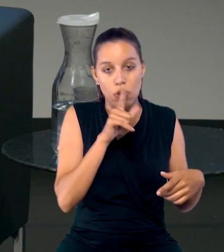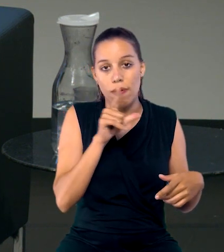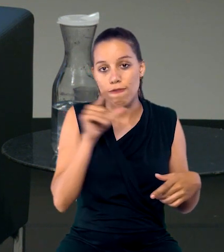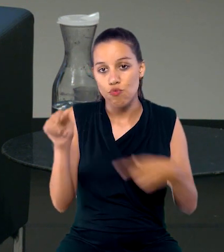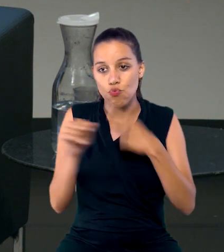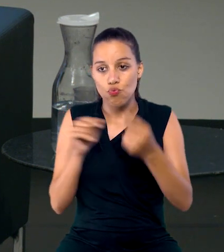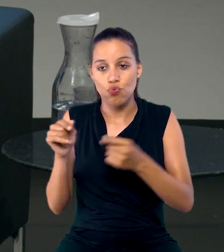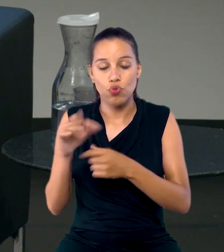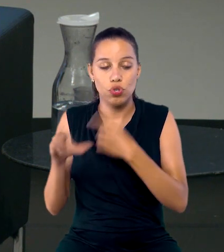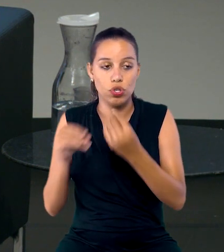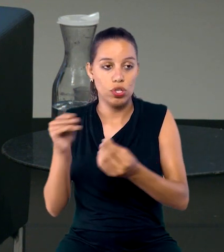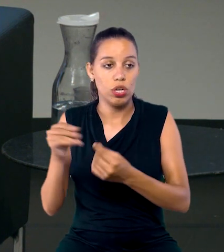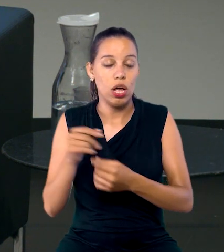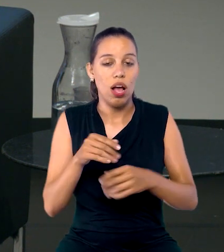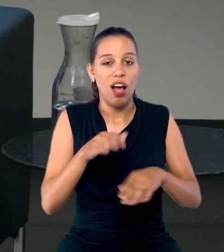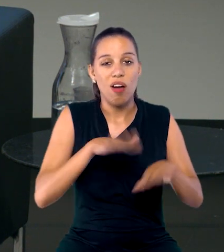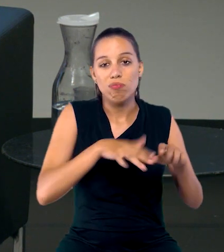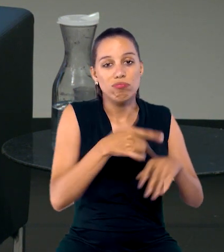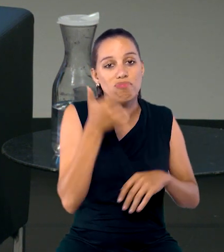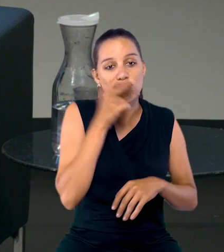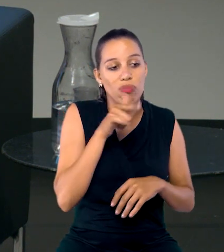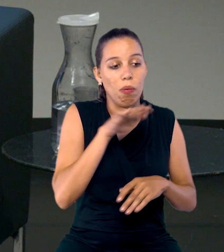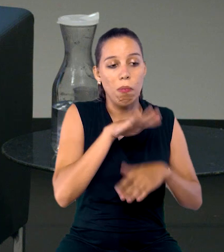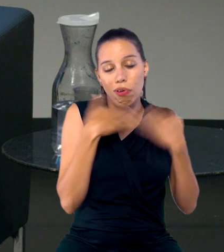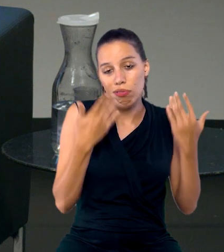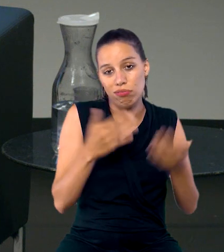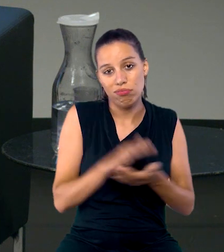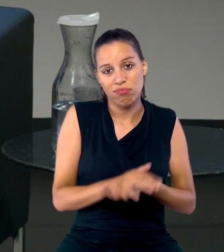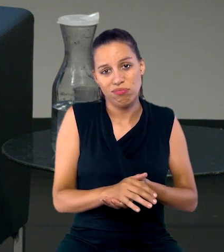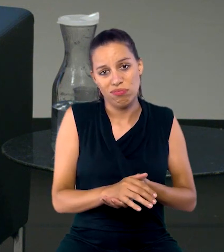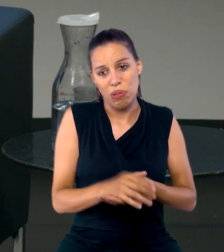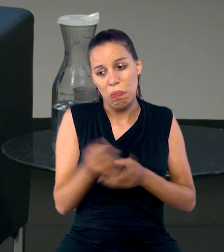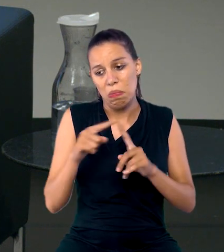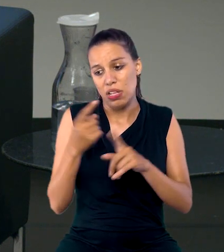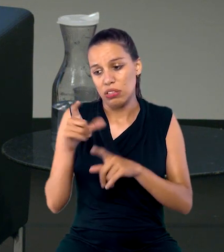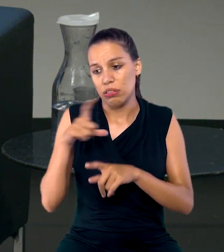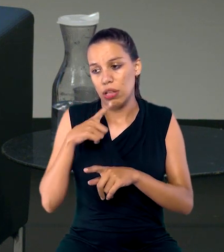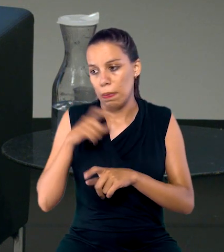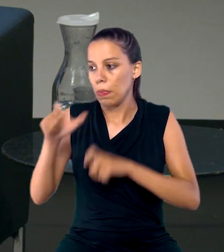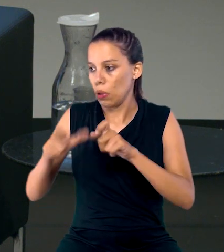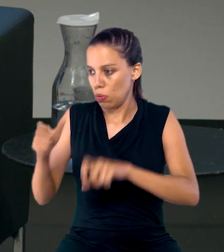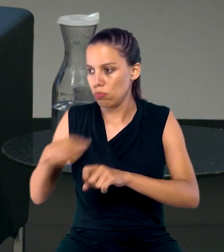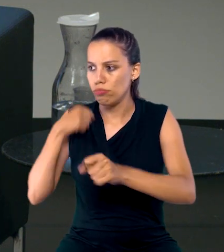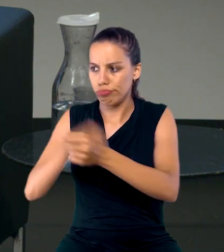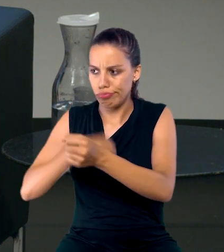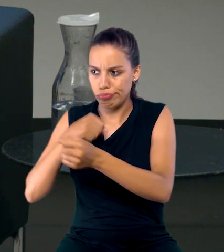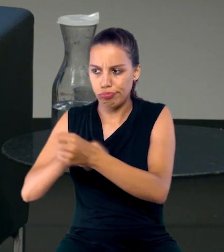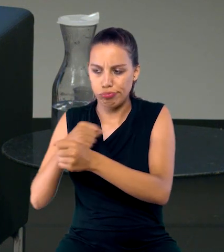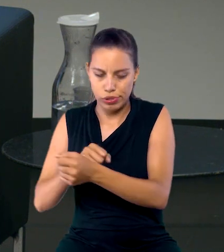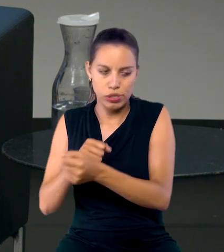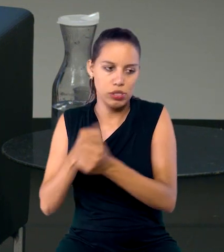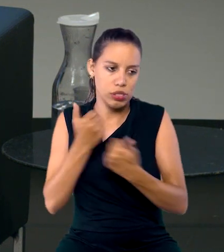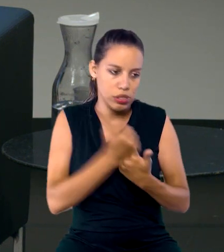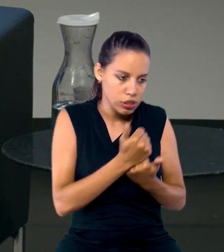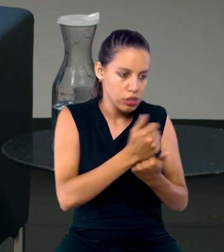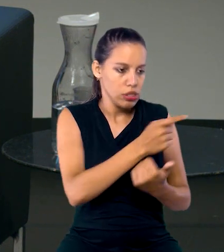assim, tem muita gente lutando por todos nós. Então, me parece que é uma questão